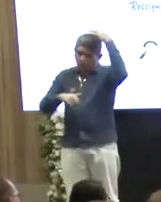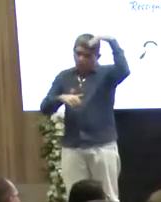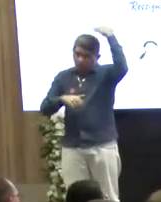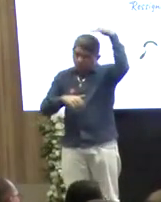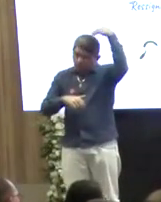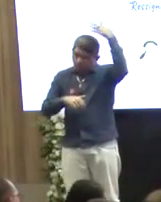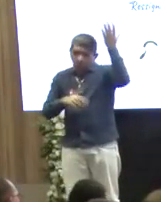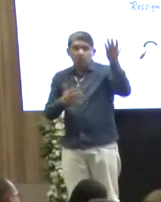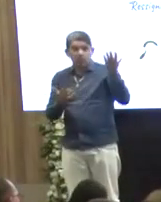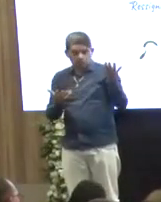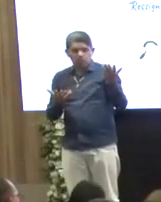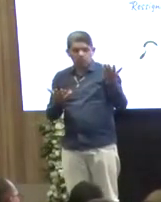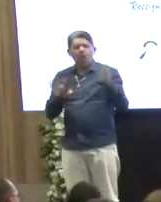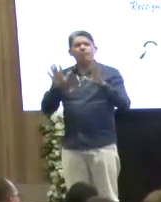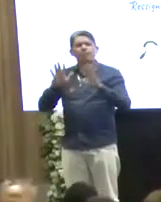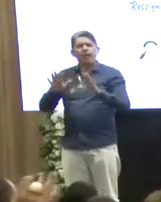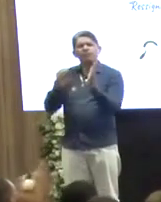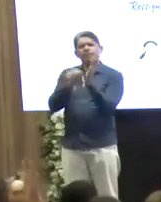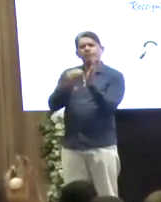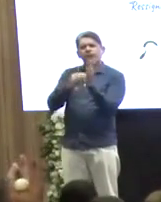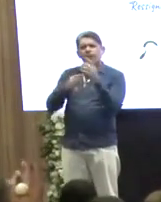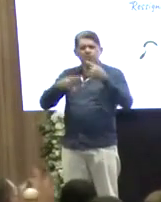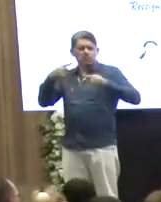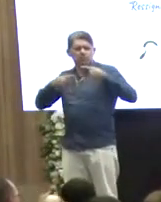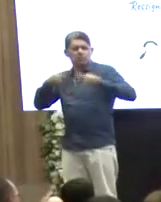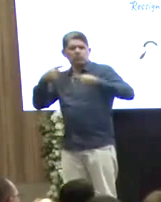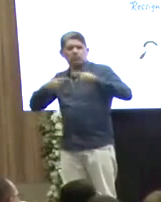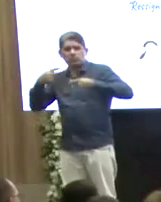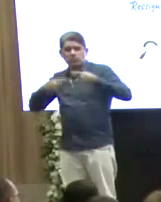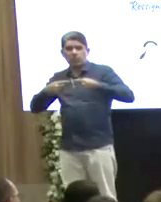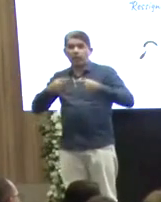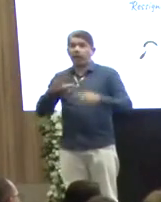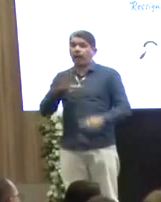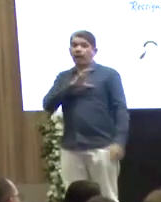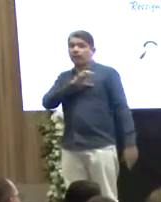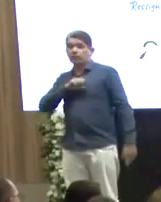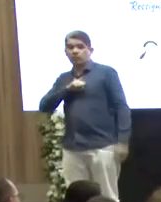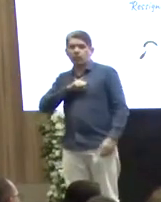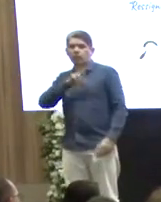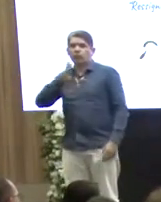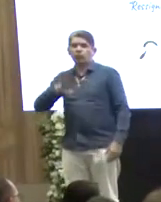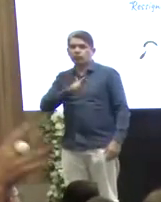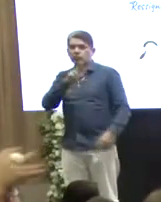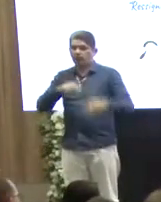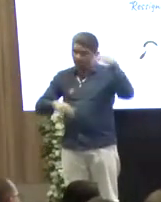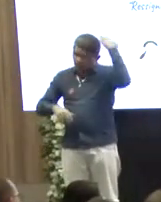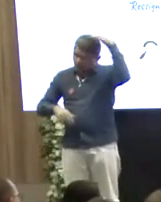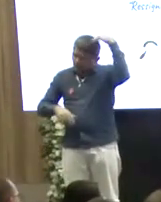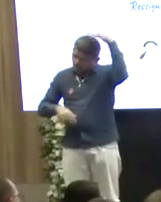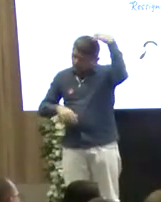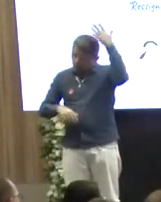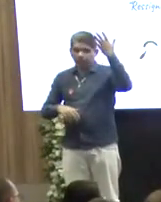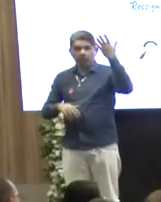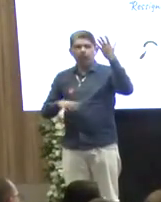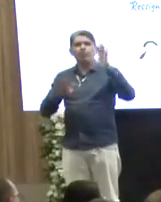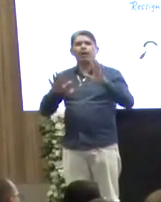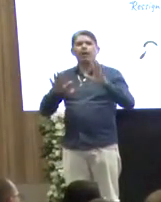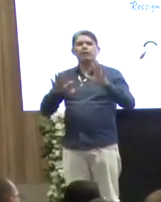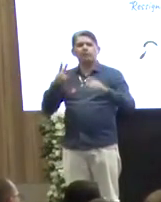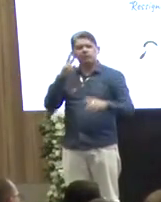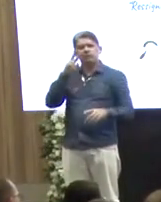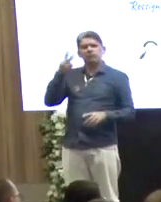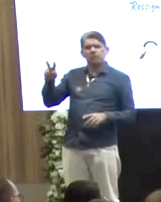negra, vamos pintar e fazer as bonequinhas, vamos fazer turbante